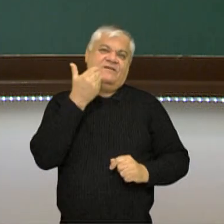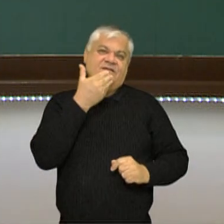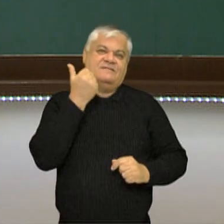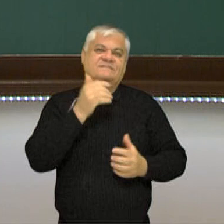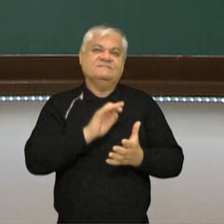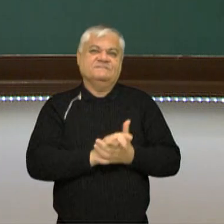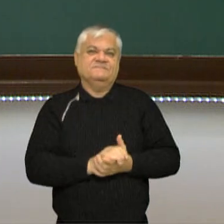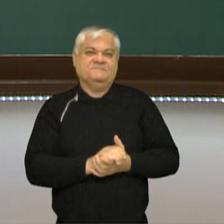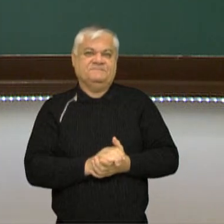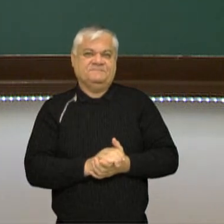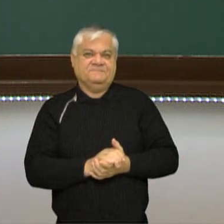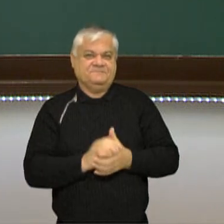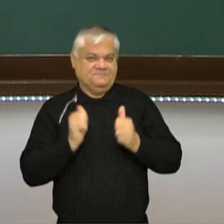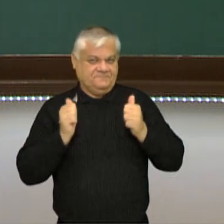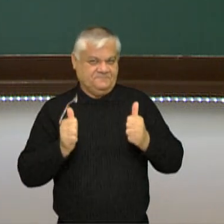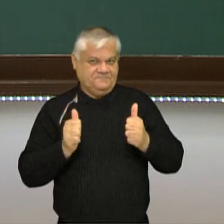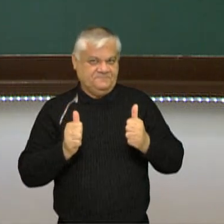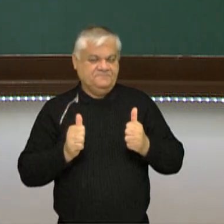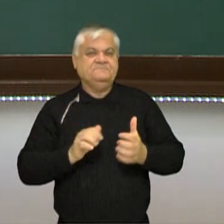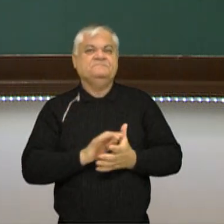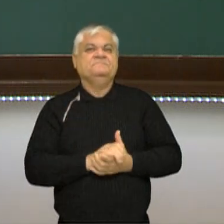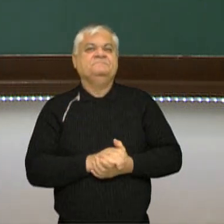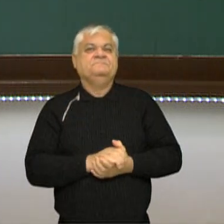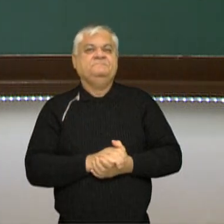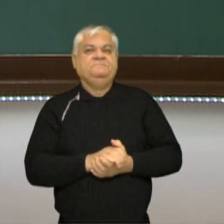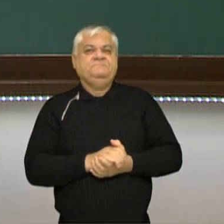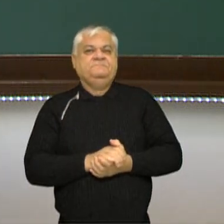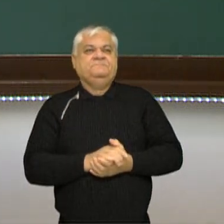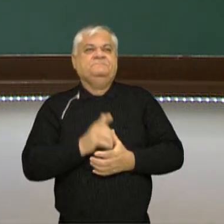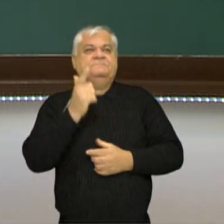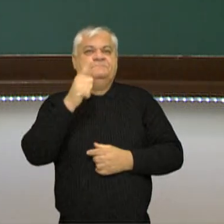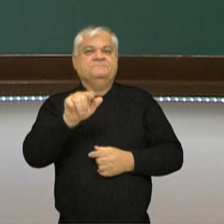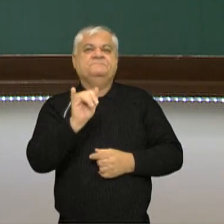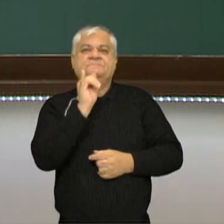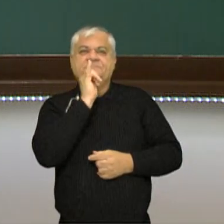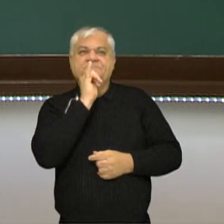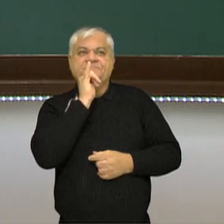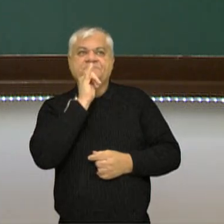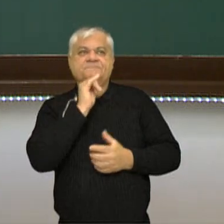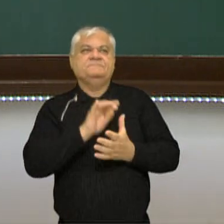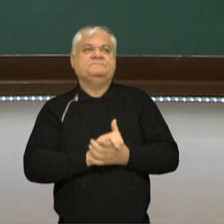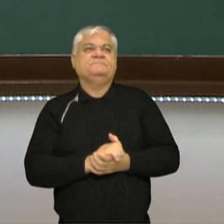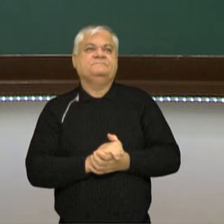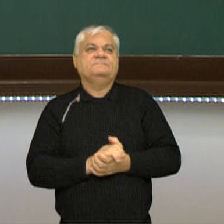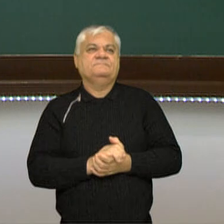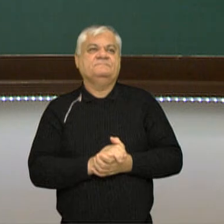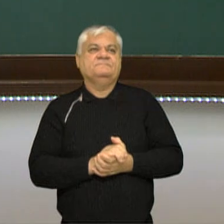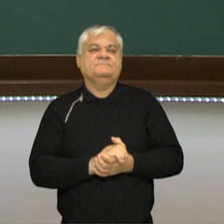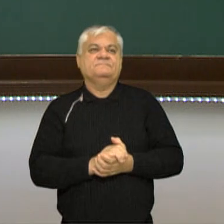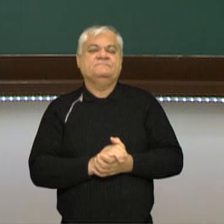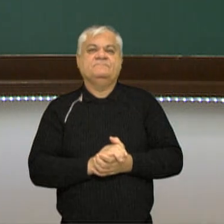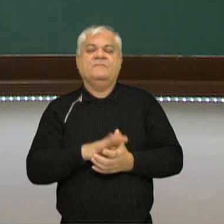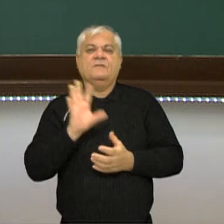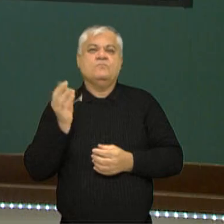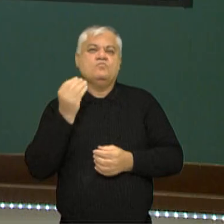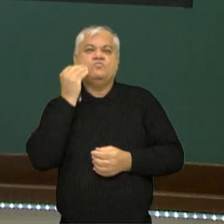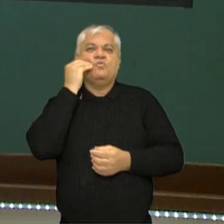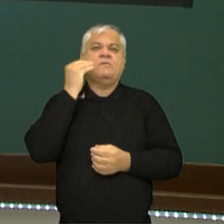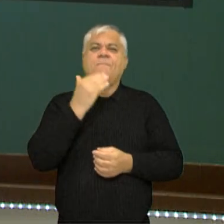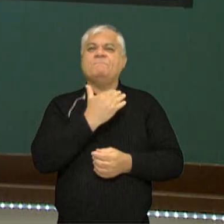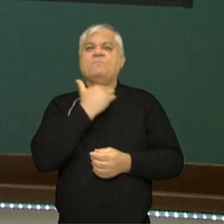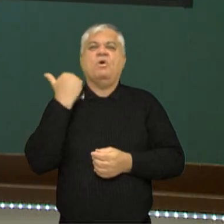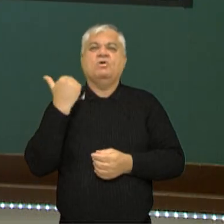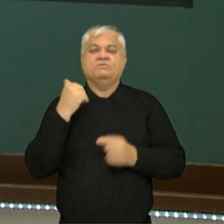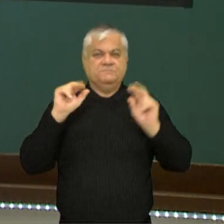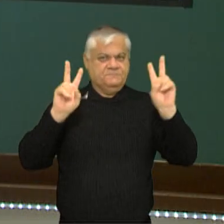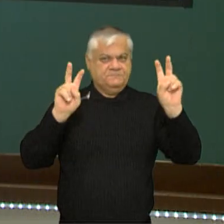que as anteriores que nós vimos, tá bom? Outra posição também muito comum é o chamado beijo da morte.